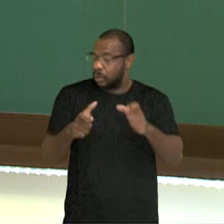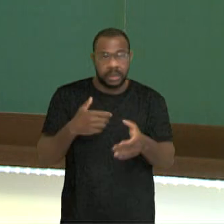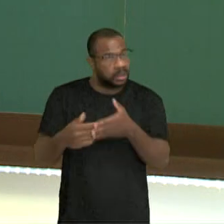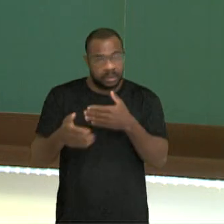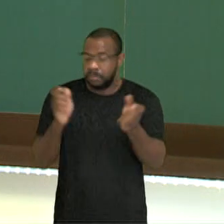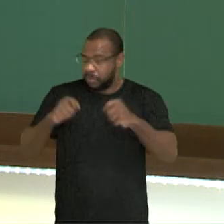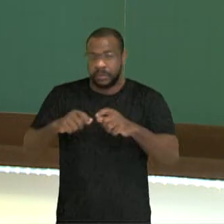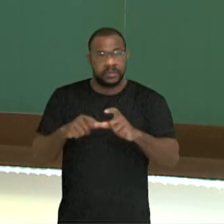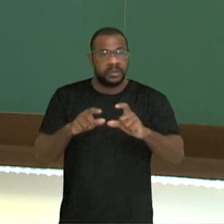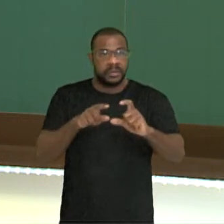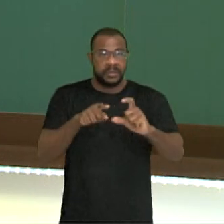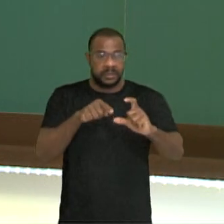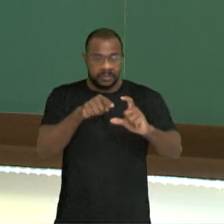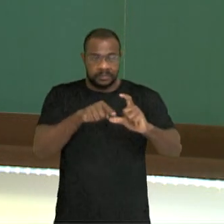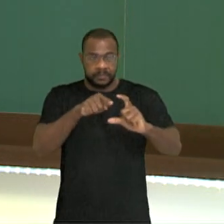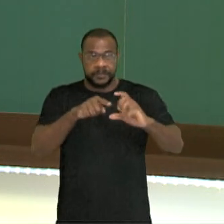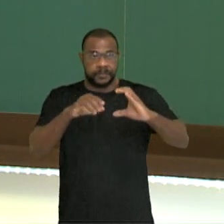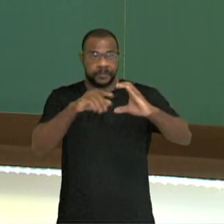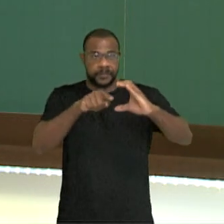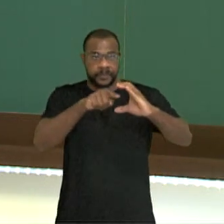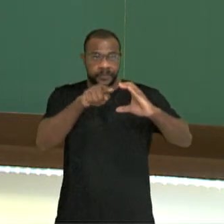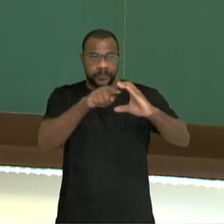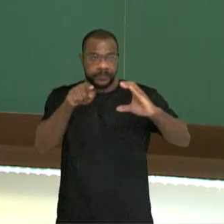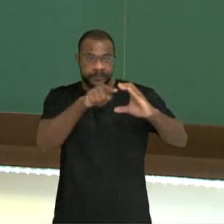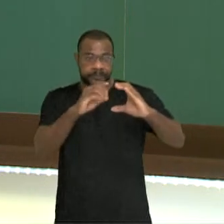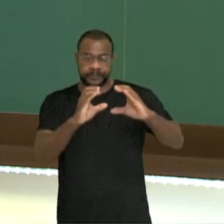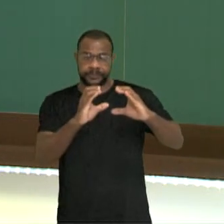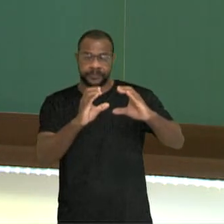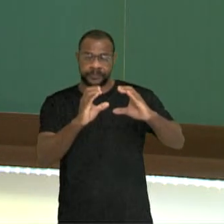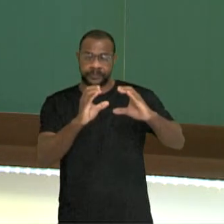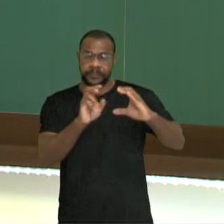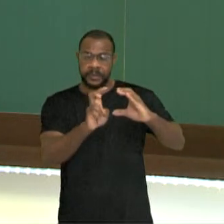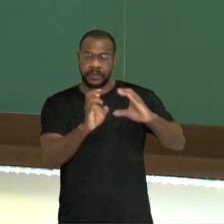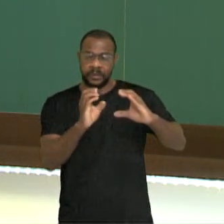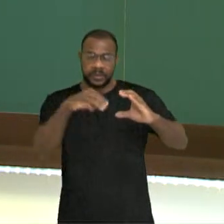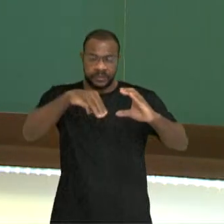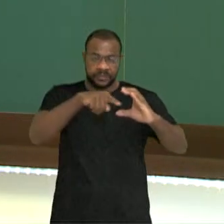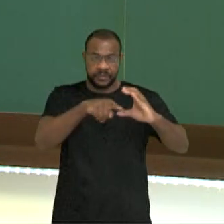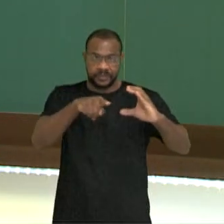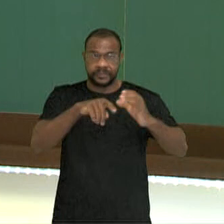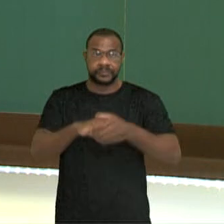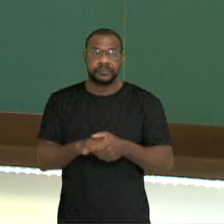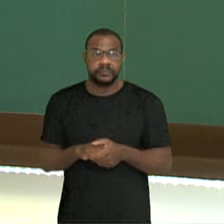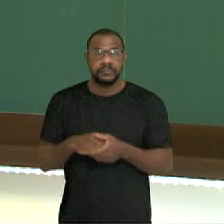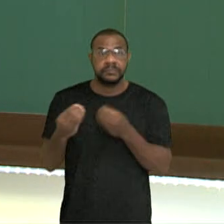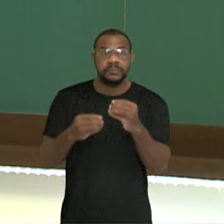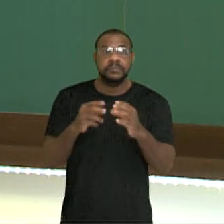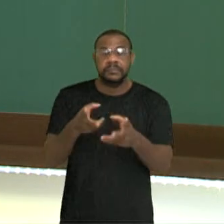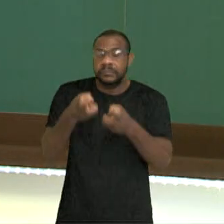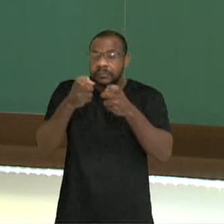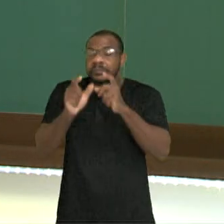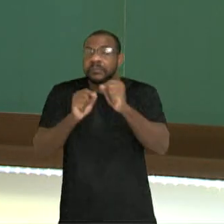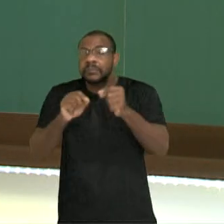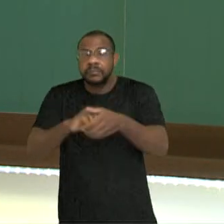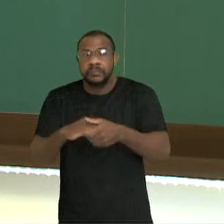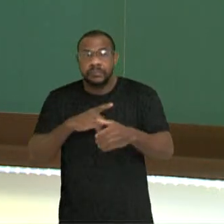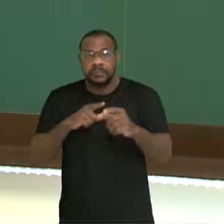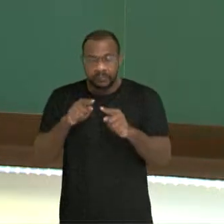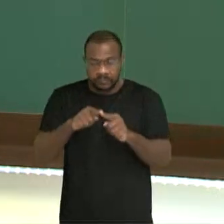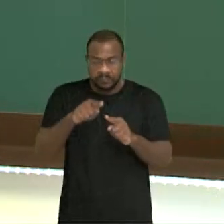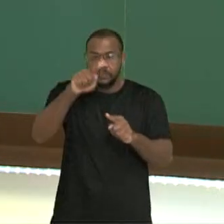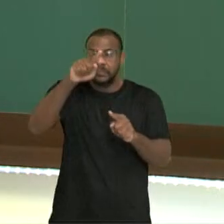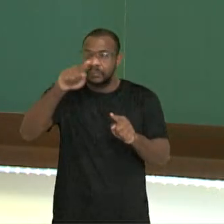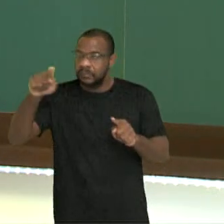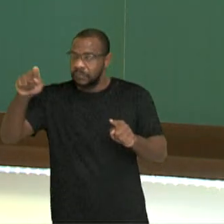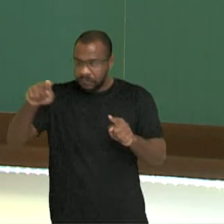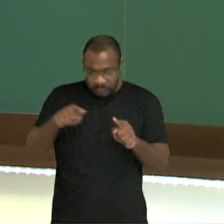distância até essa secção que era 5 centímetros. Com isso, a gente já conseguiu identificar o quê? Que aqui vai formar